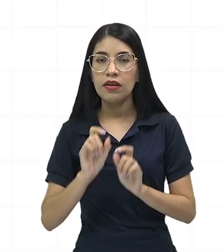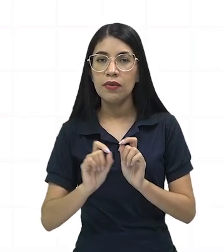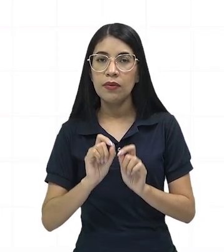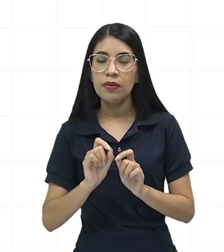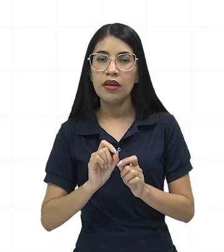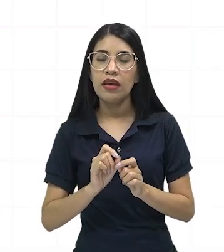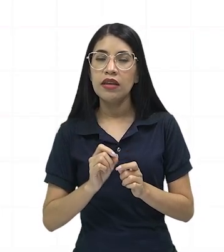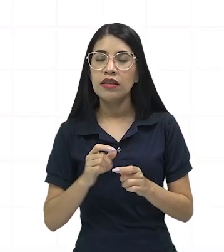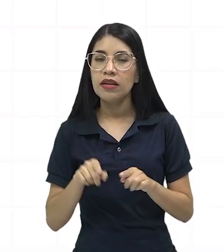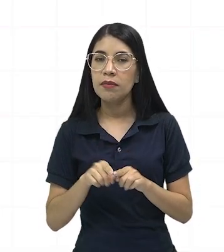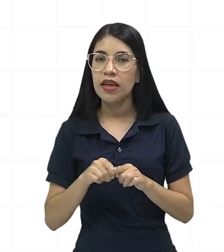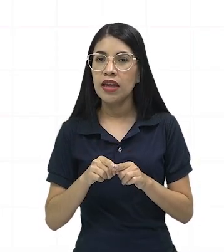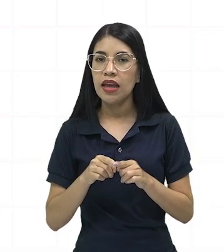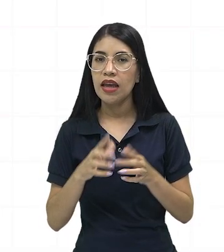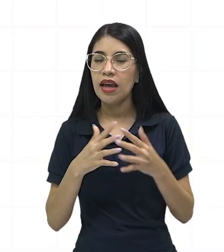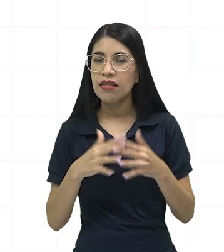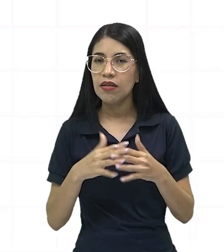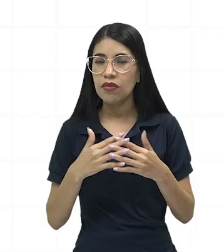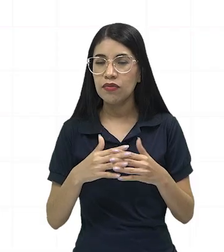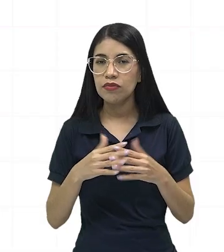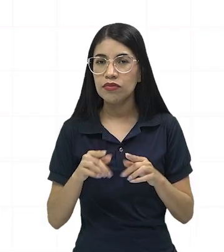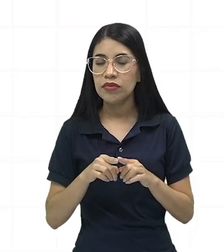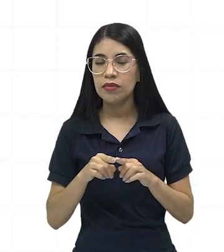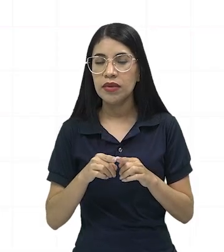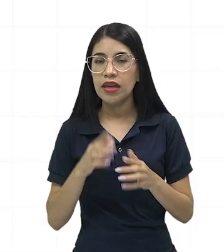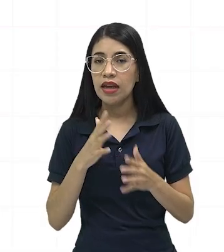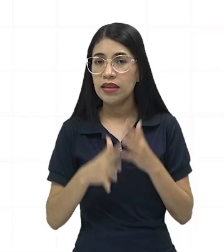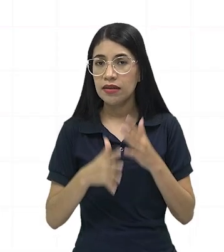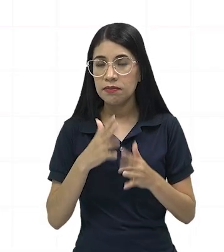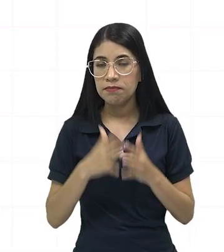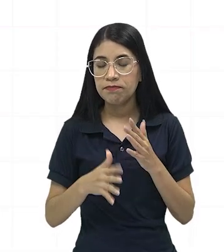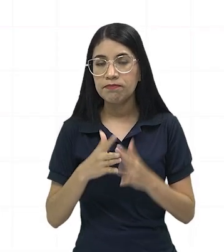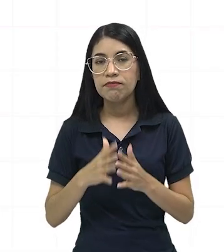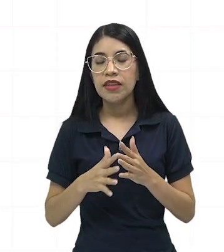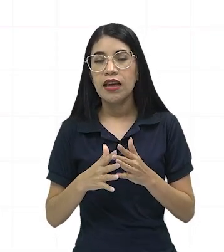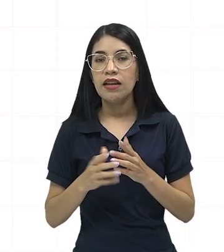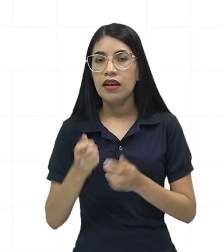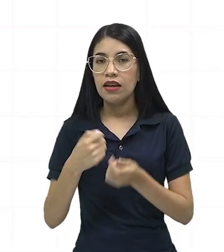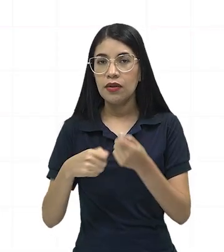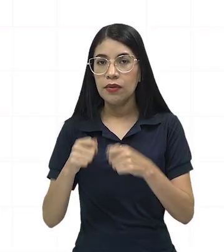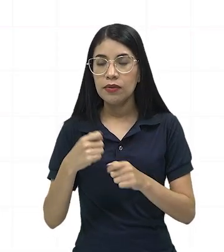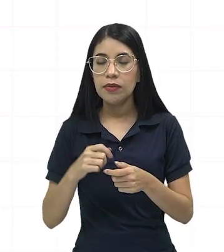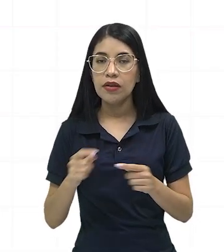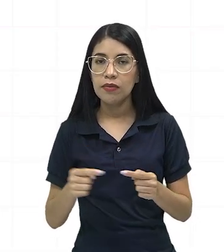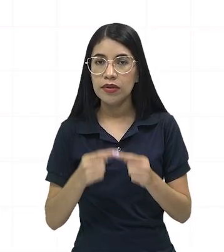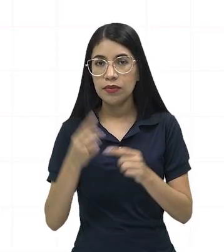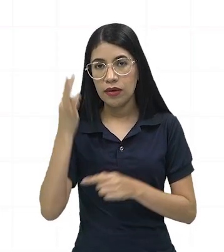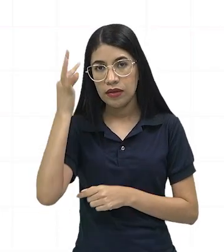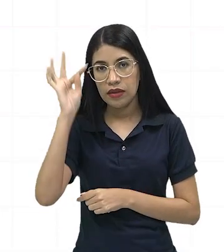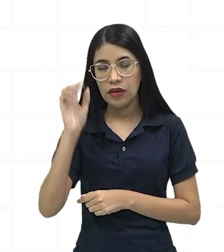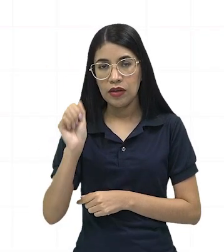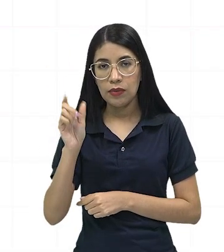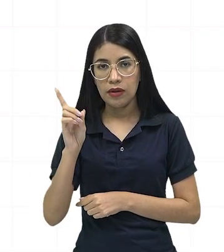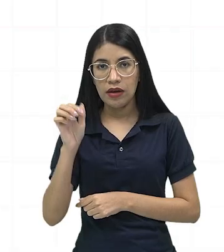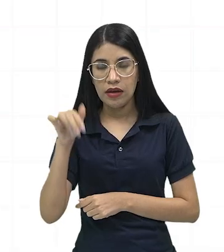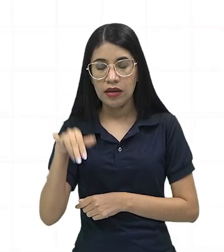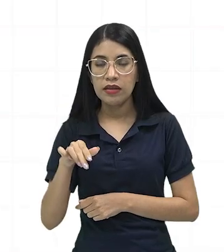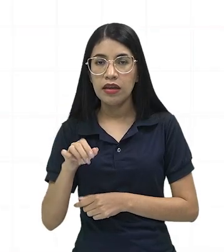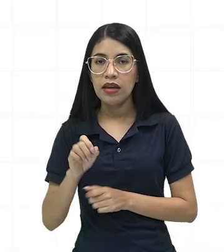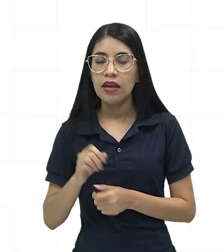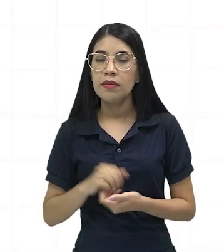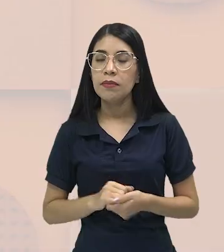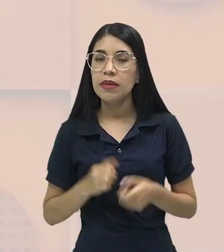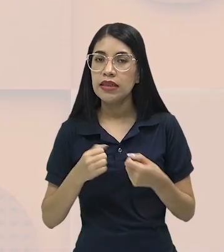Smith, atrapalhando ali uma economia que, segundo a sua teoria, deveria